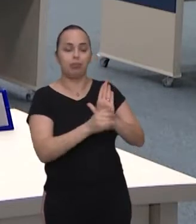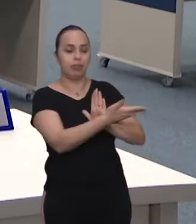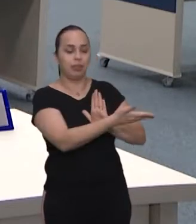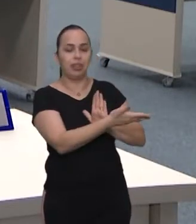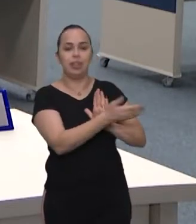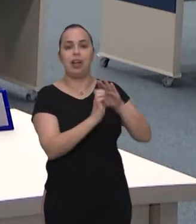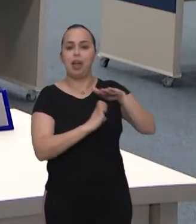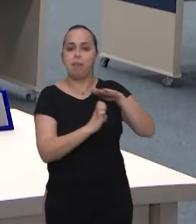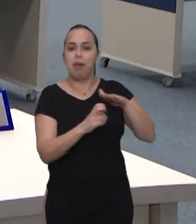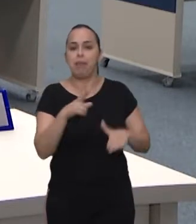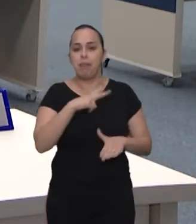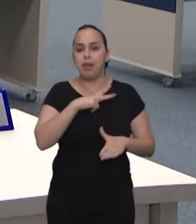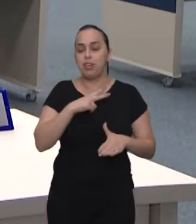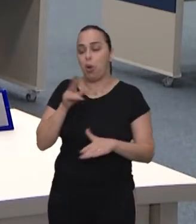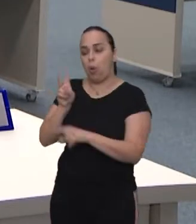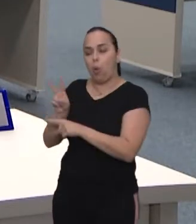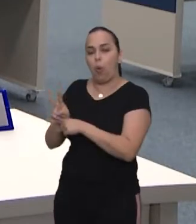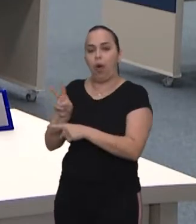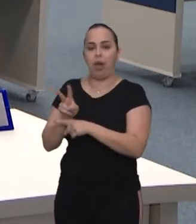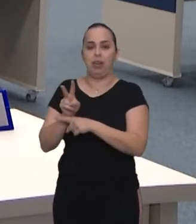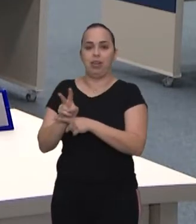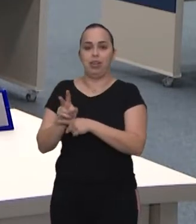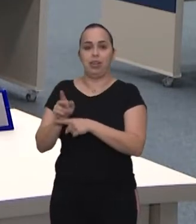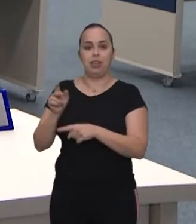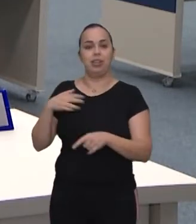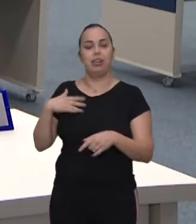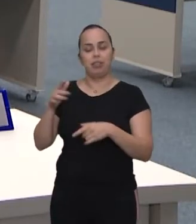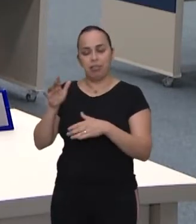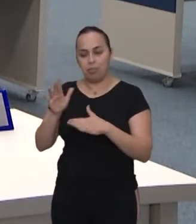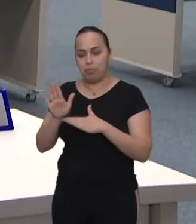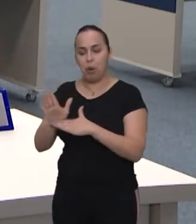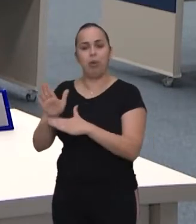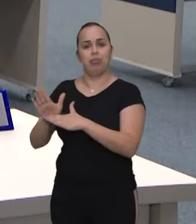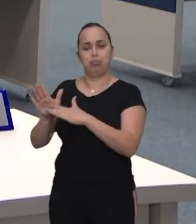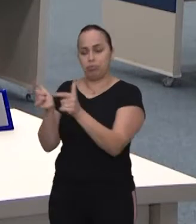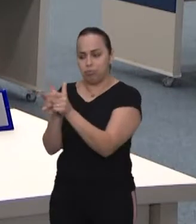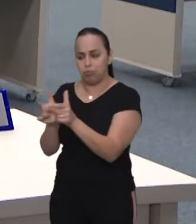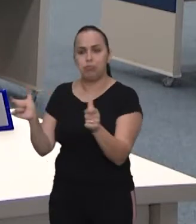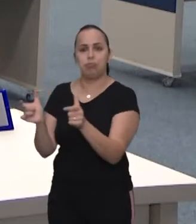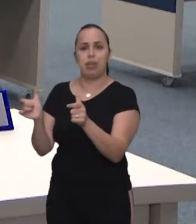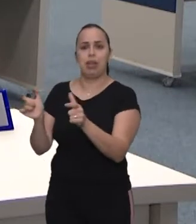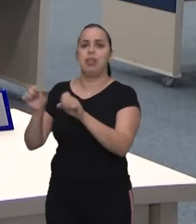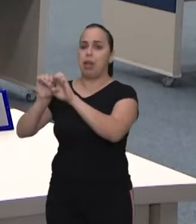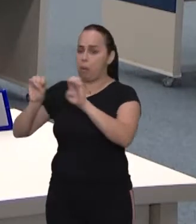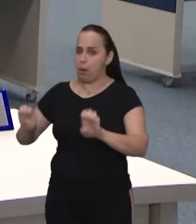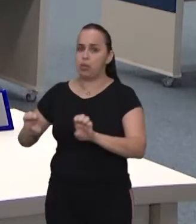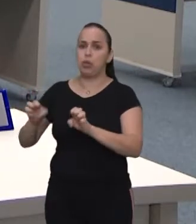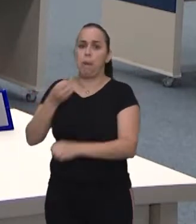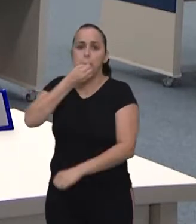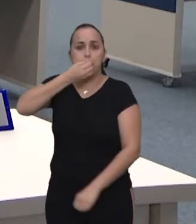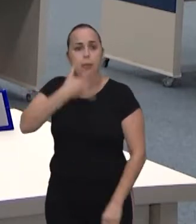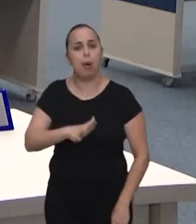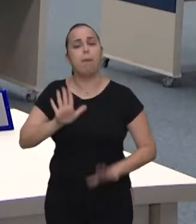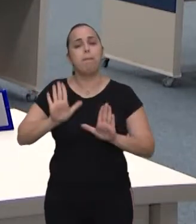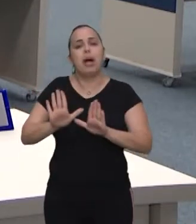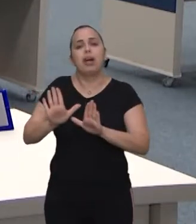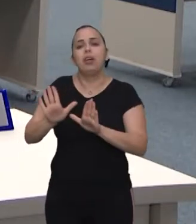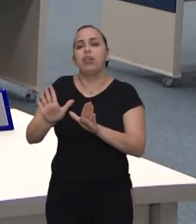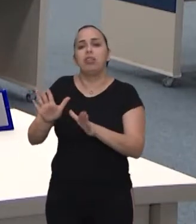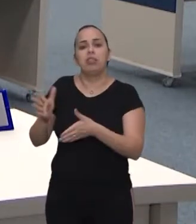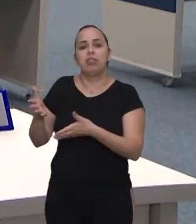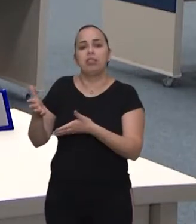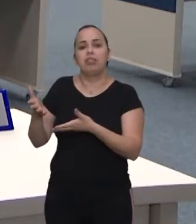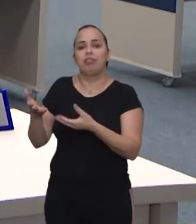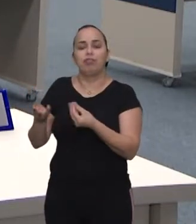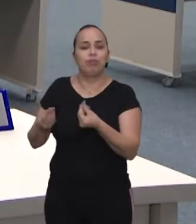privada que vai permitir que a gente explore melhor o espaço né que deu uma vazão e deu uma utilidade ao aeroporto tem uma estrutura bacana